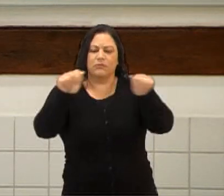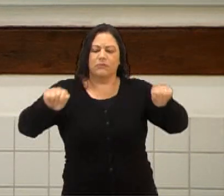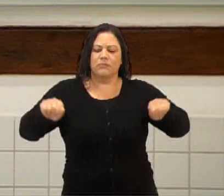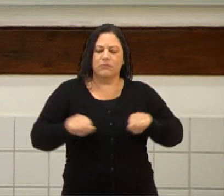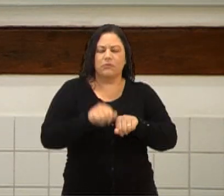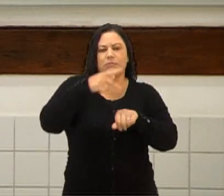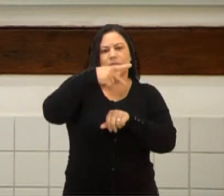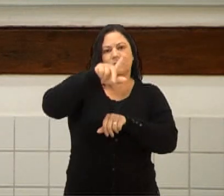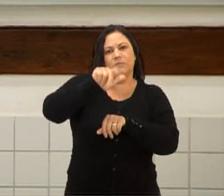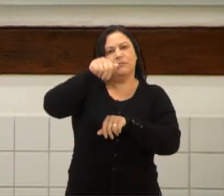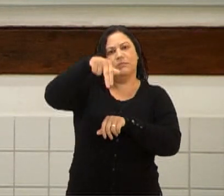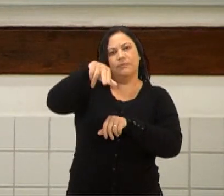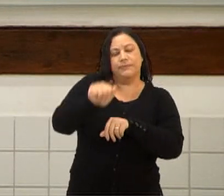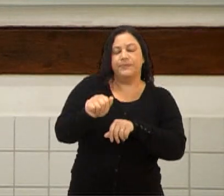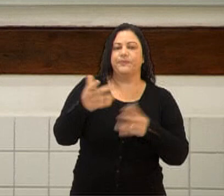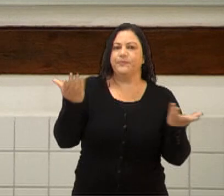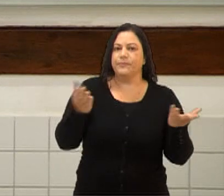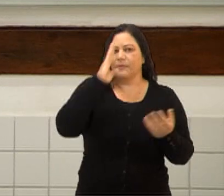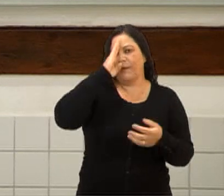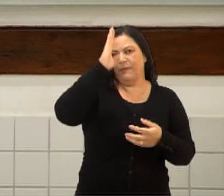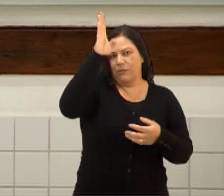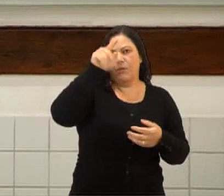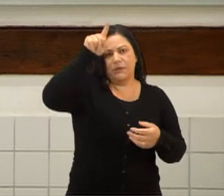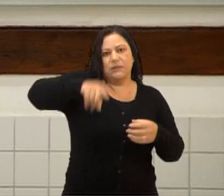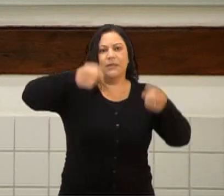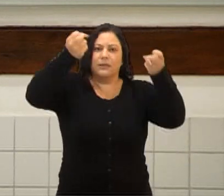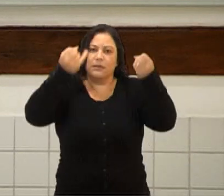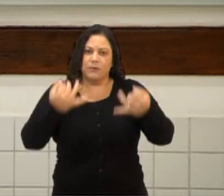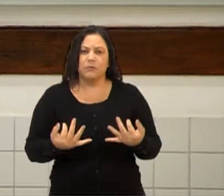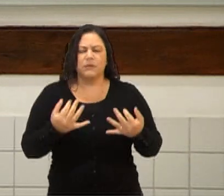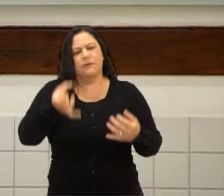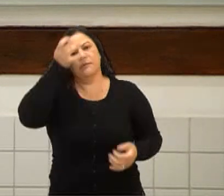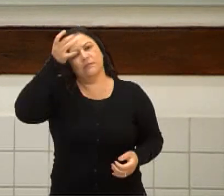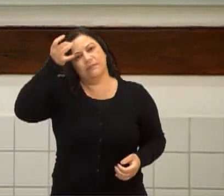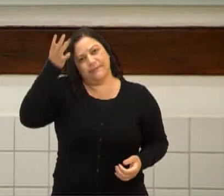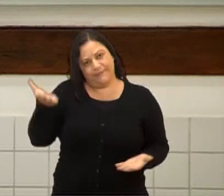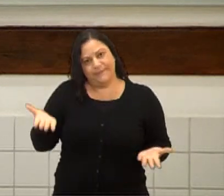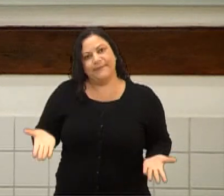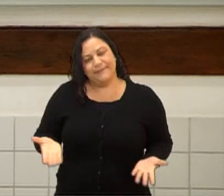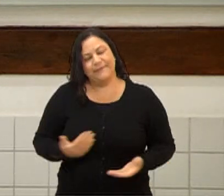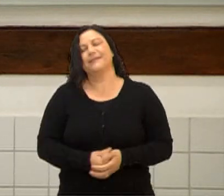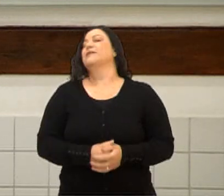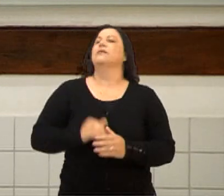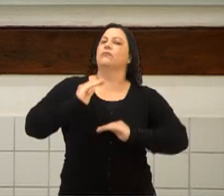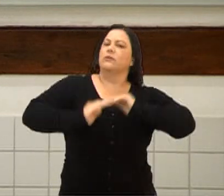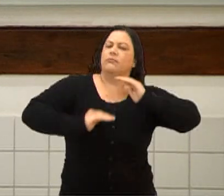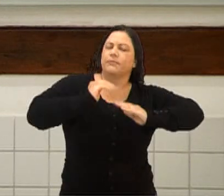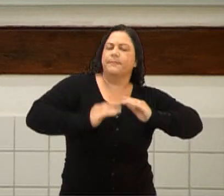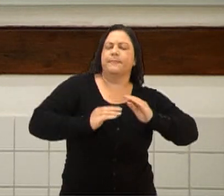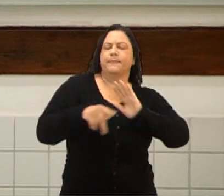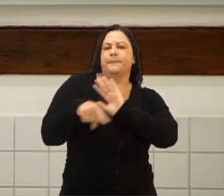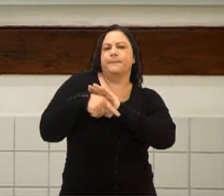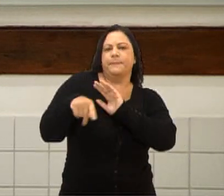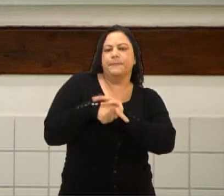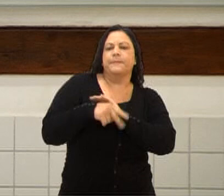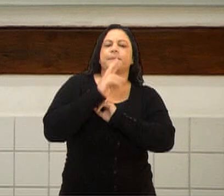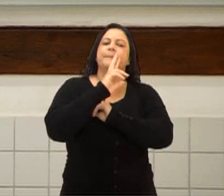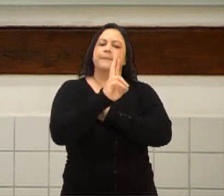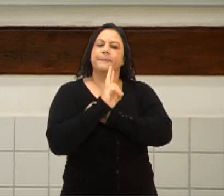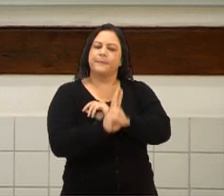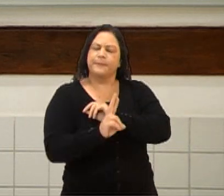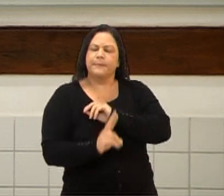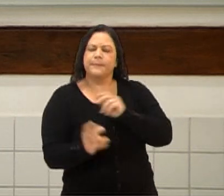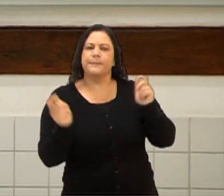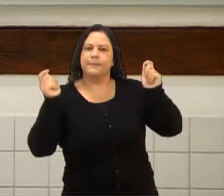planas, principalmente dessas que nós estamos falando aqui agora, fica muito mais fácil de você construir a resolução e, ao mesmo